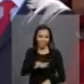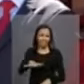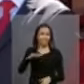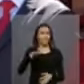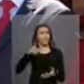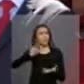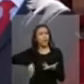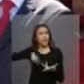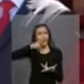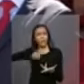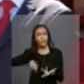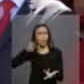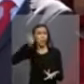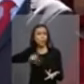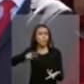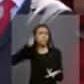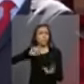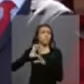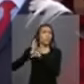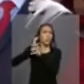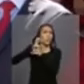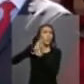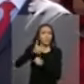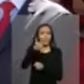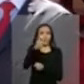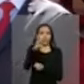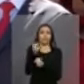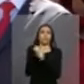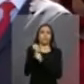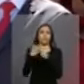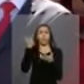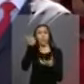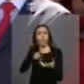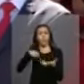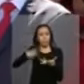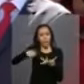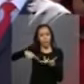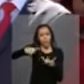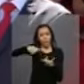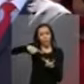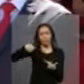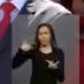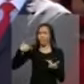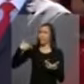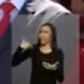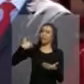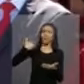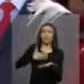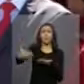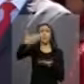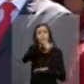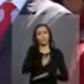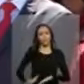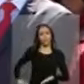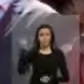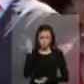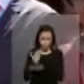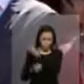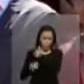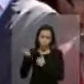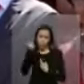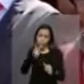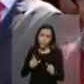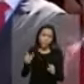conquistas que tivemos nos últimos 13 anos desde o governo do presidente Lula